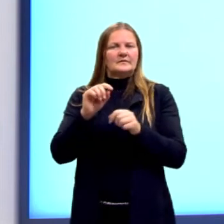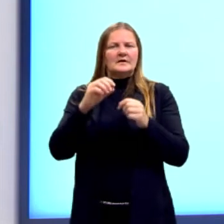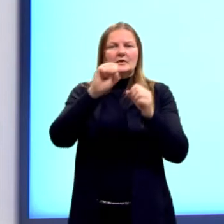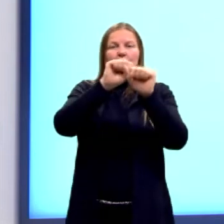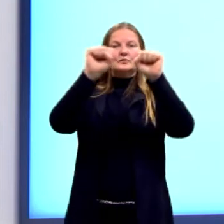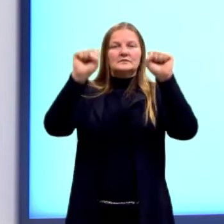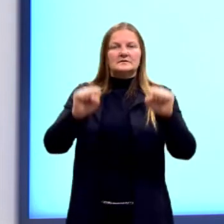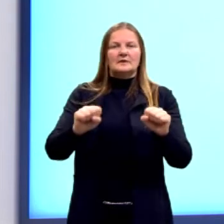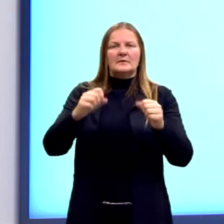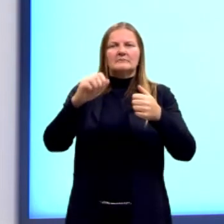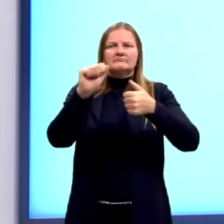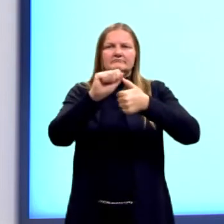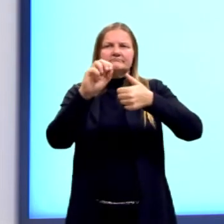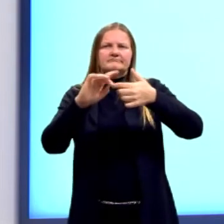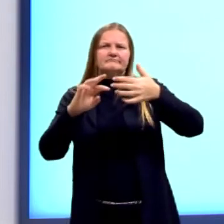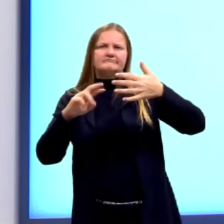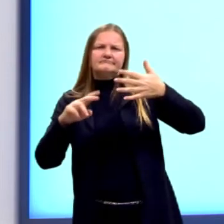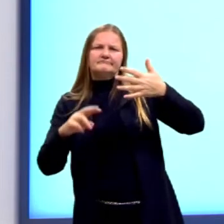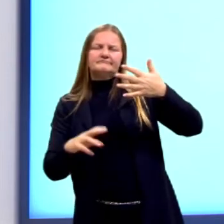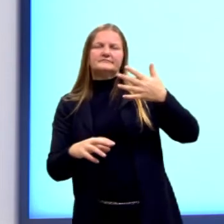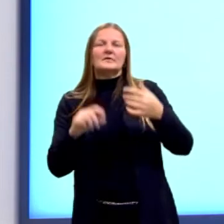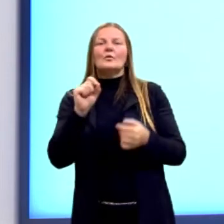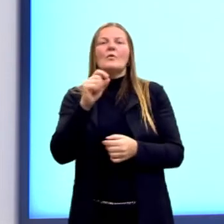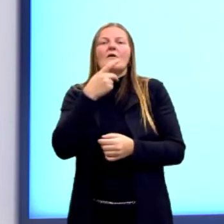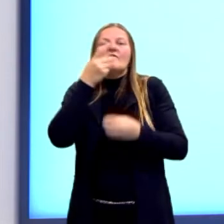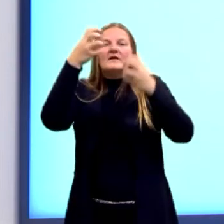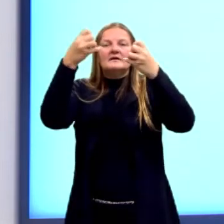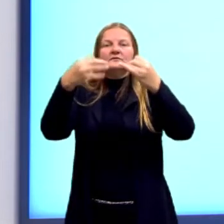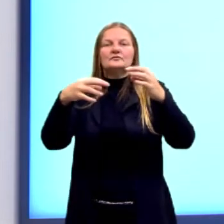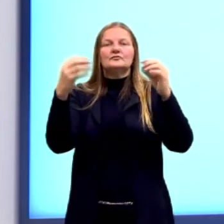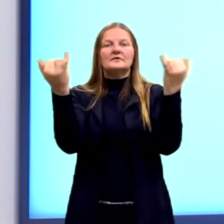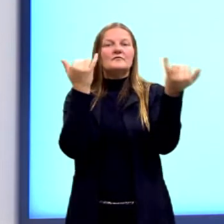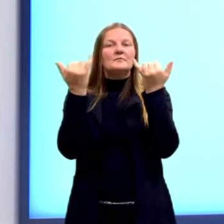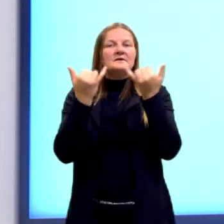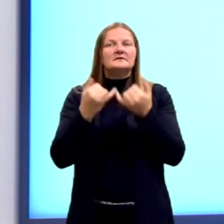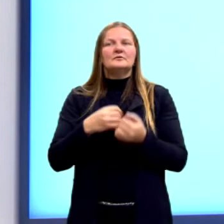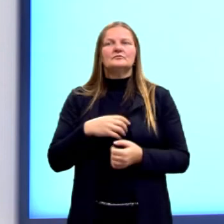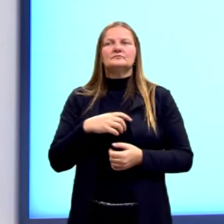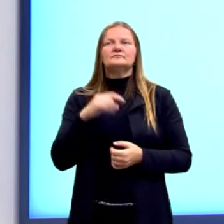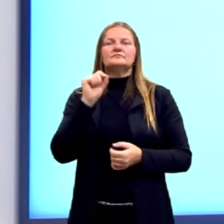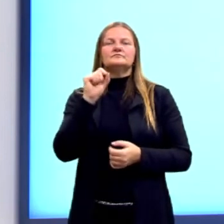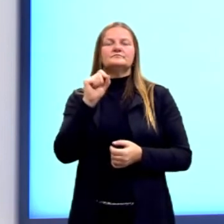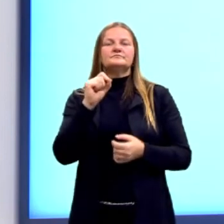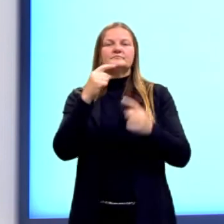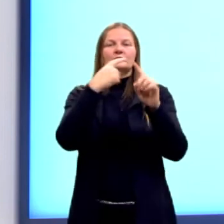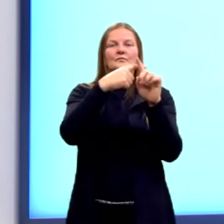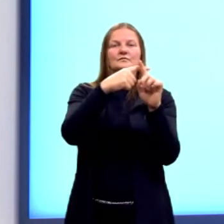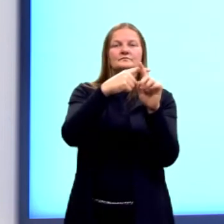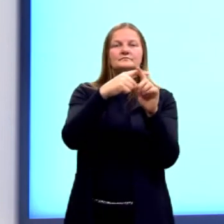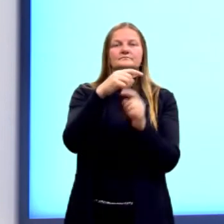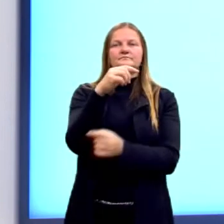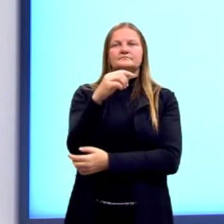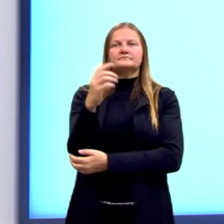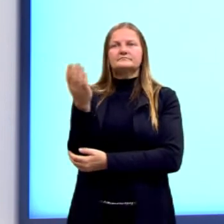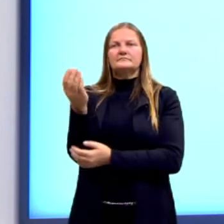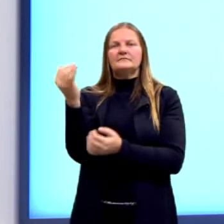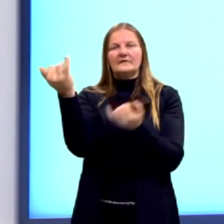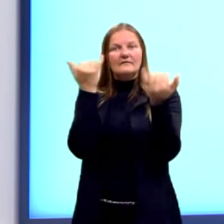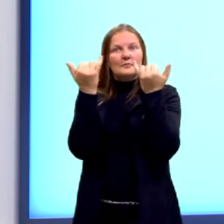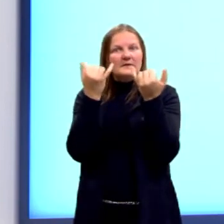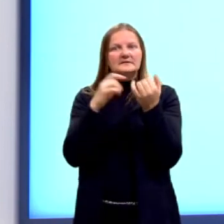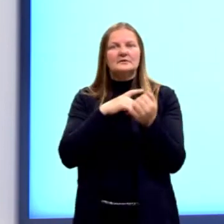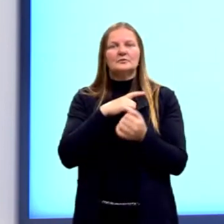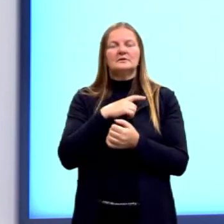e tem várias opções aqui né mas que situação que tá falando ali então uma carga positiva puntiforme coloquei aqui